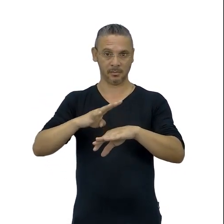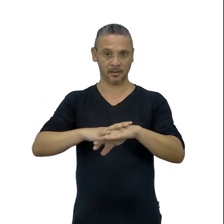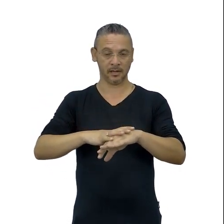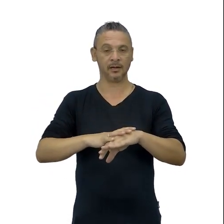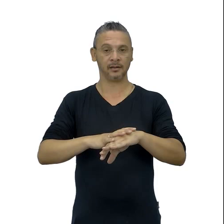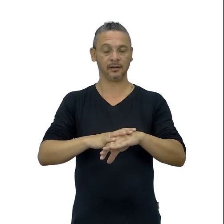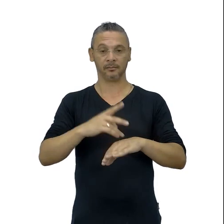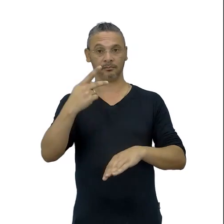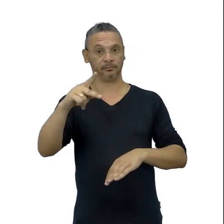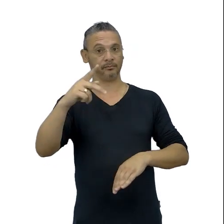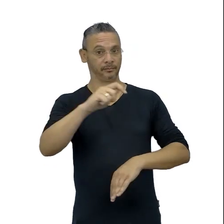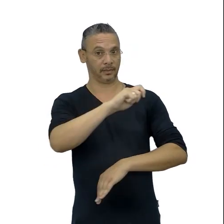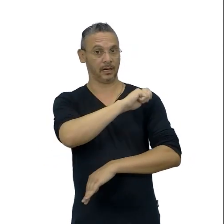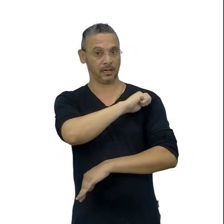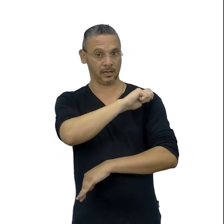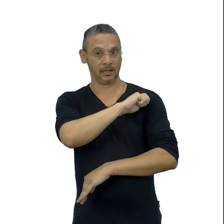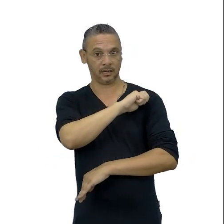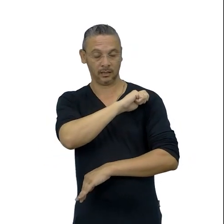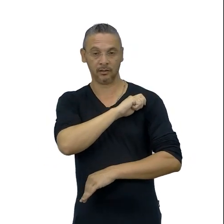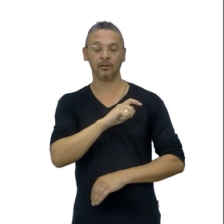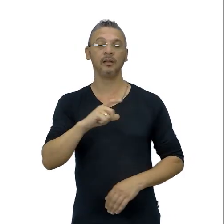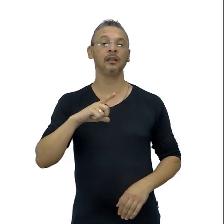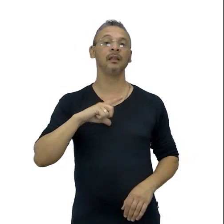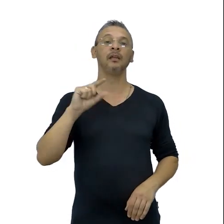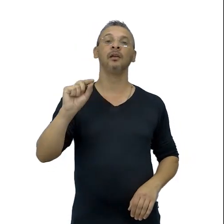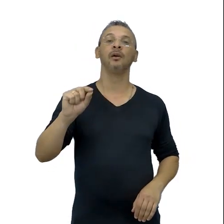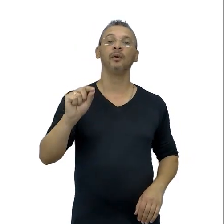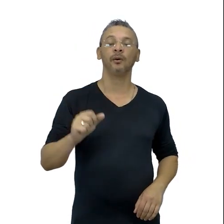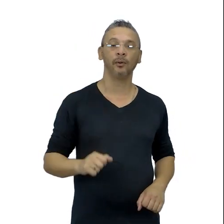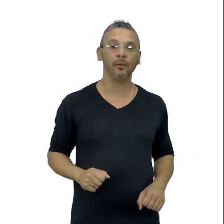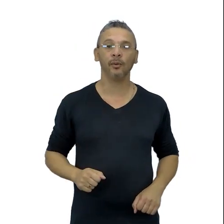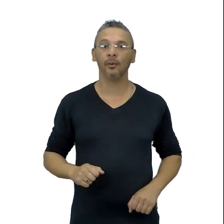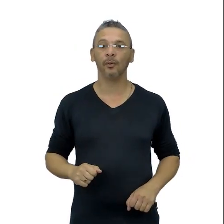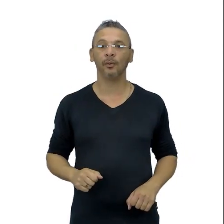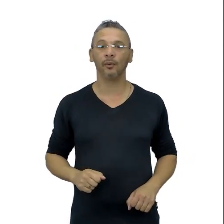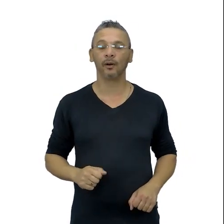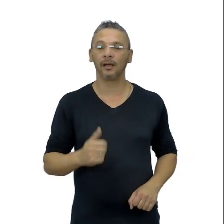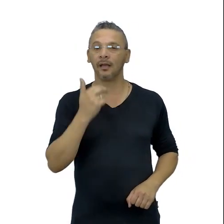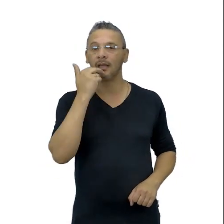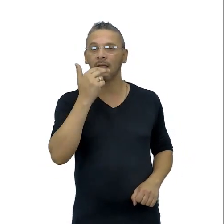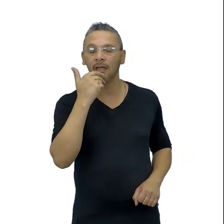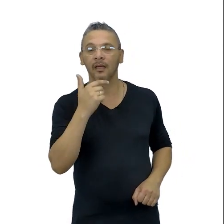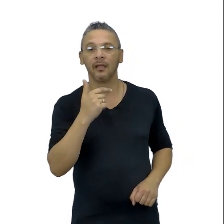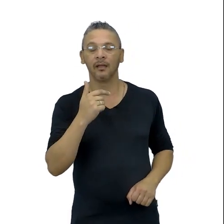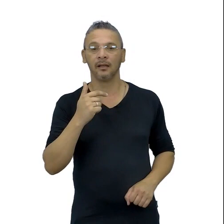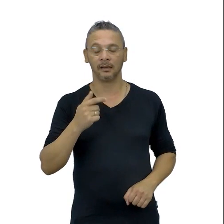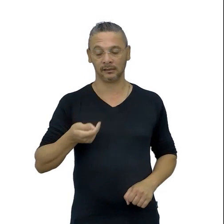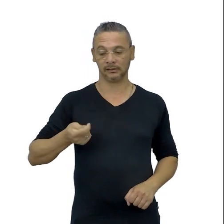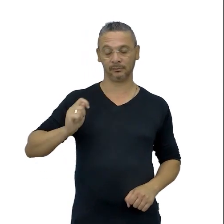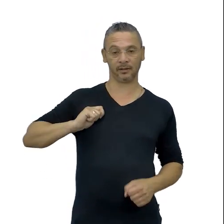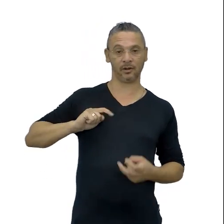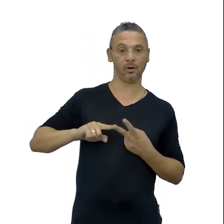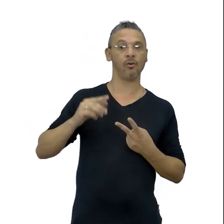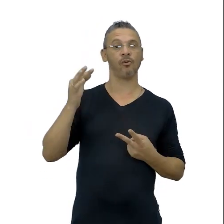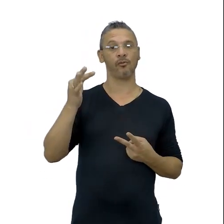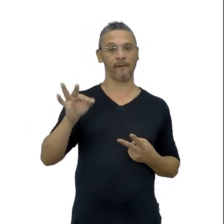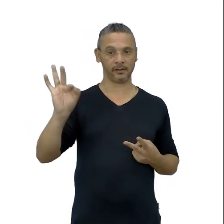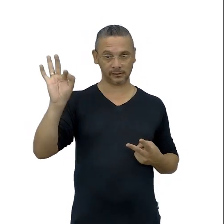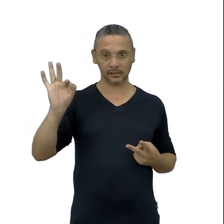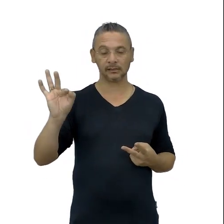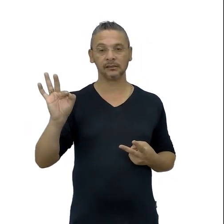do estudante, ele vem com idiomas de espanhol, francês,